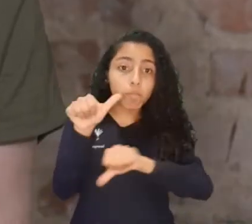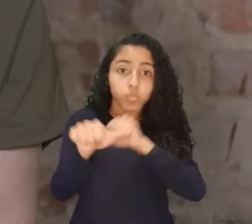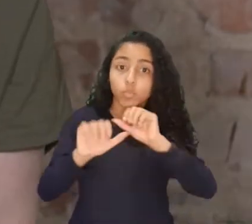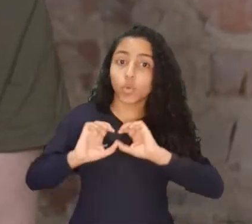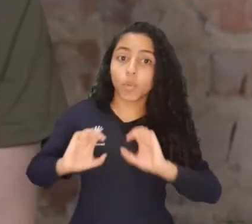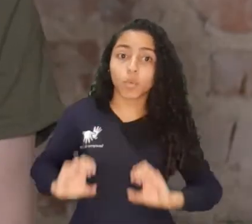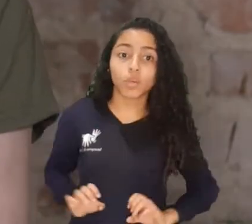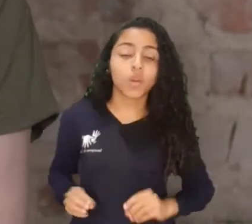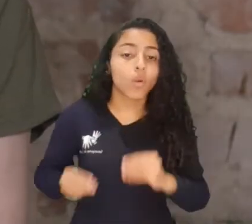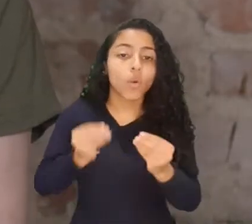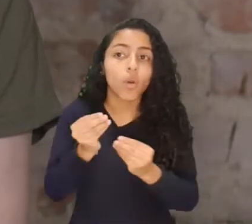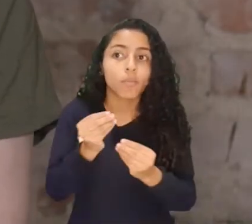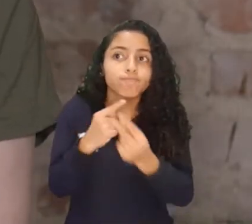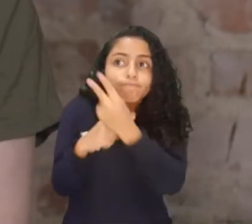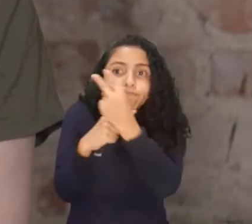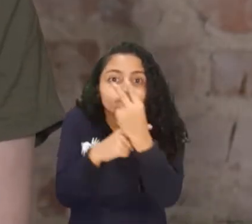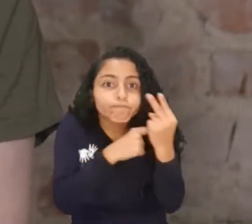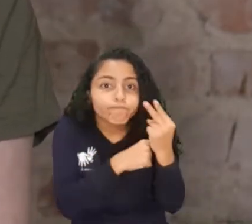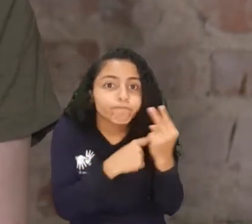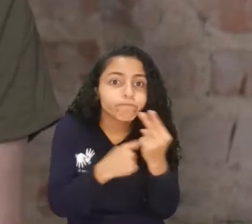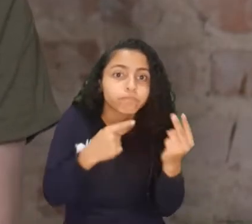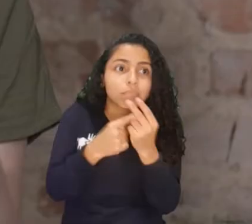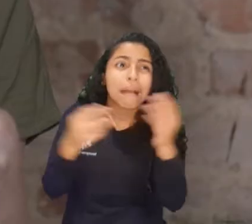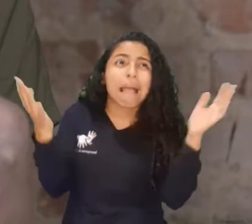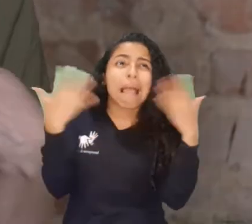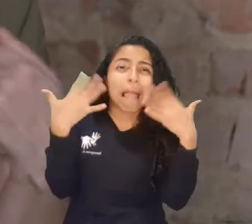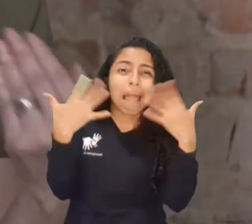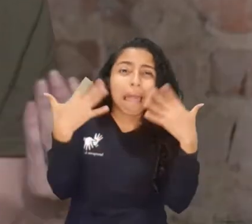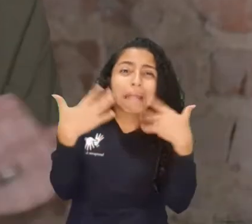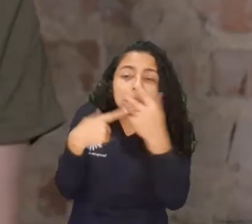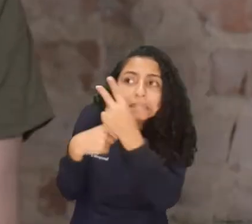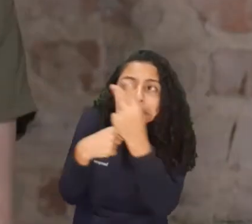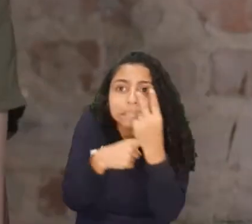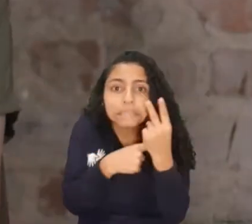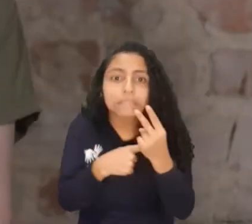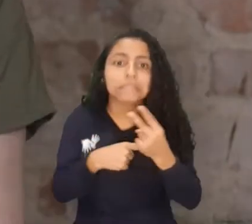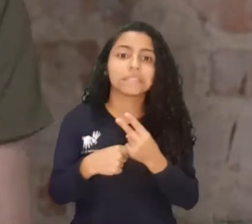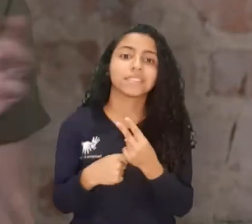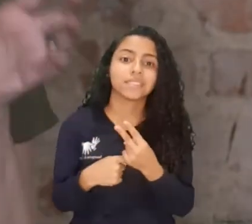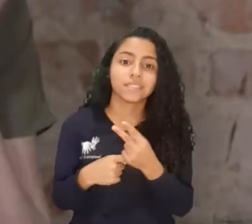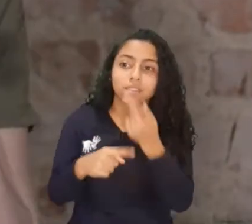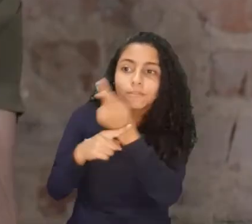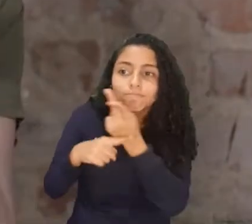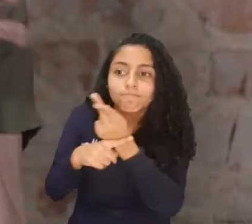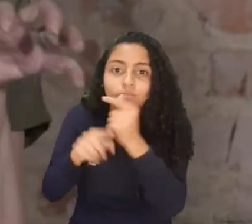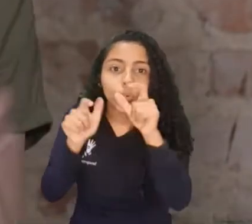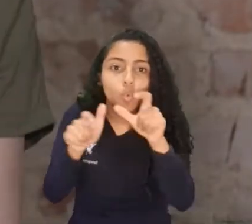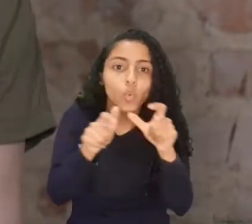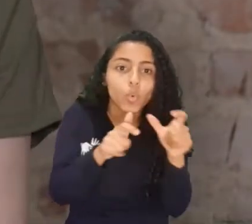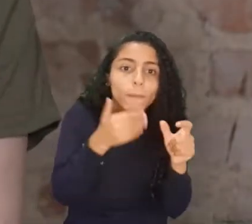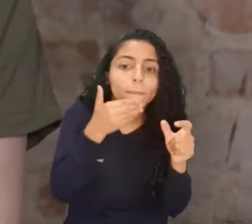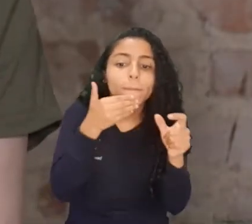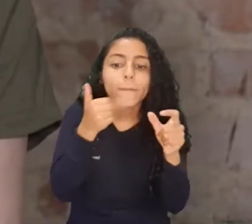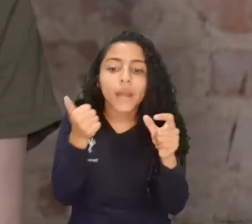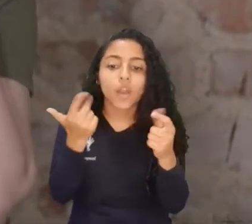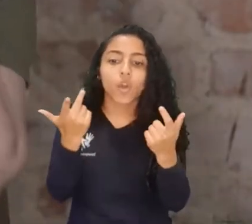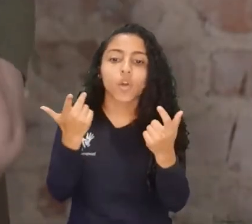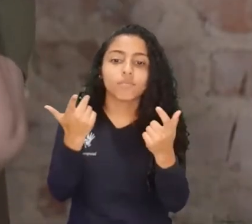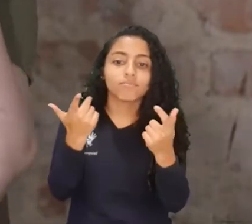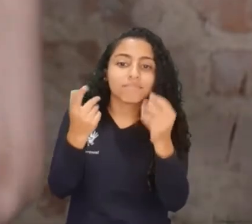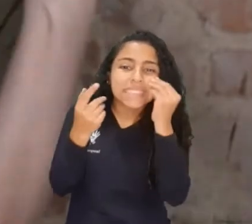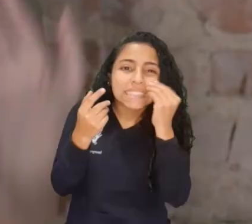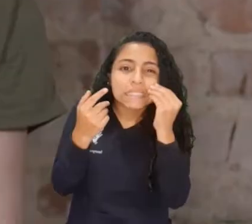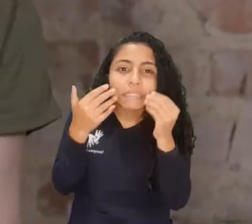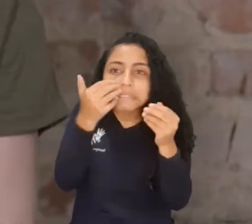se proteger dos extremos de calor, né? Então, procurando locais mais propícios em micro-refúgios, né?